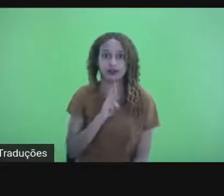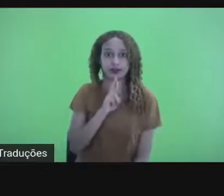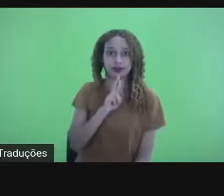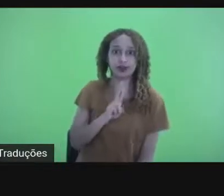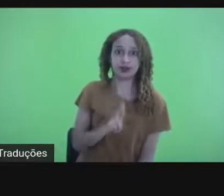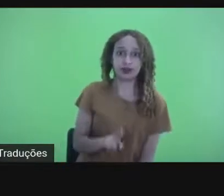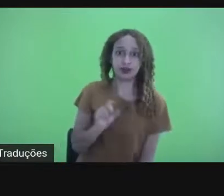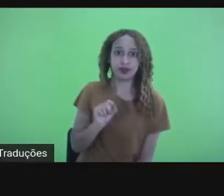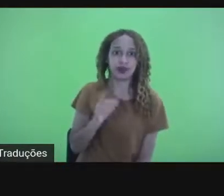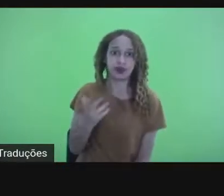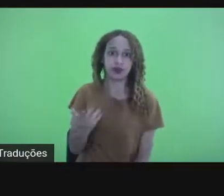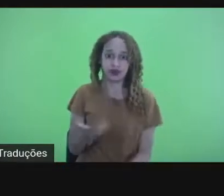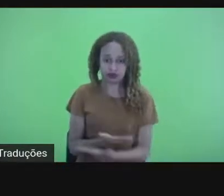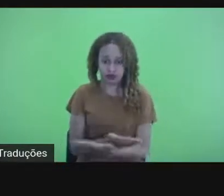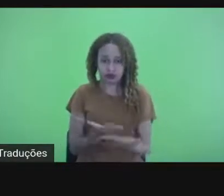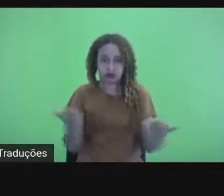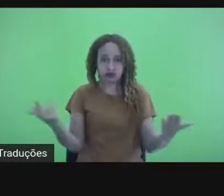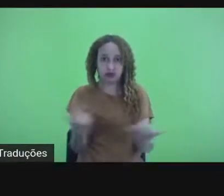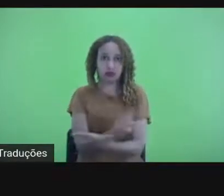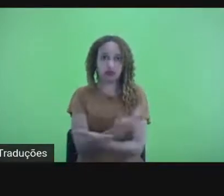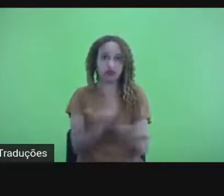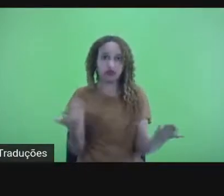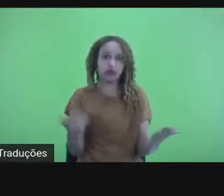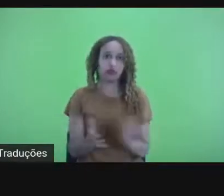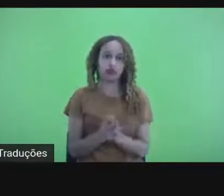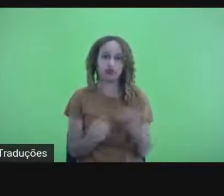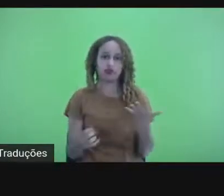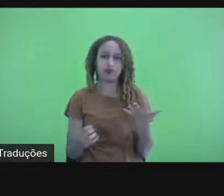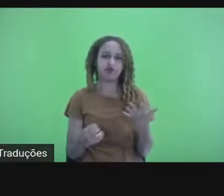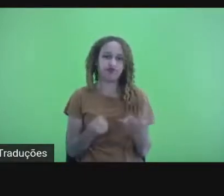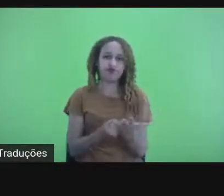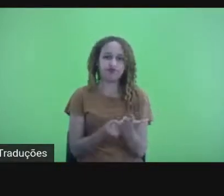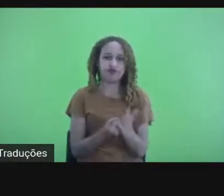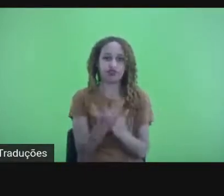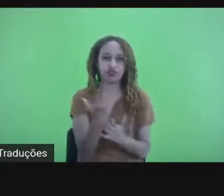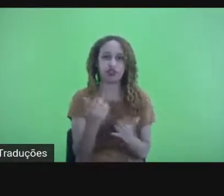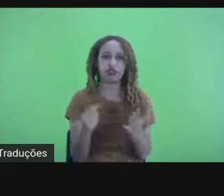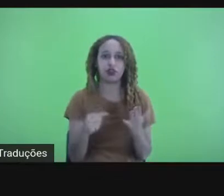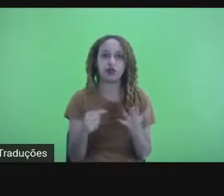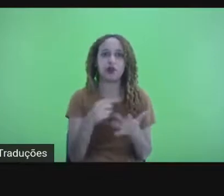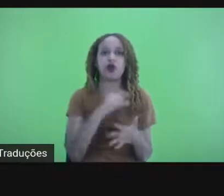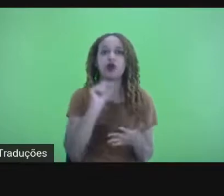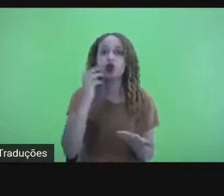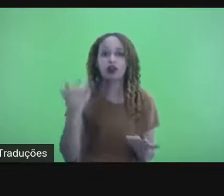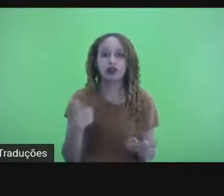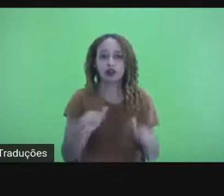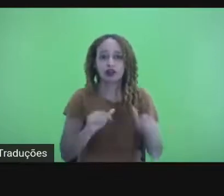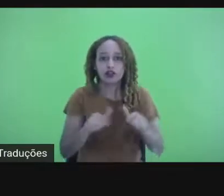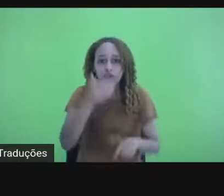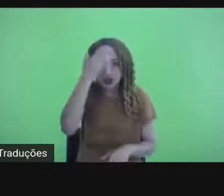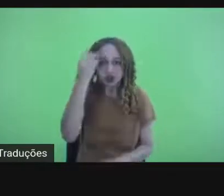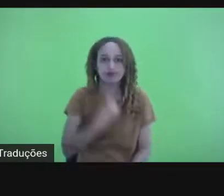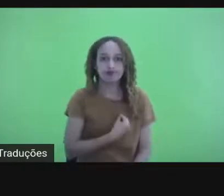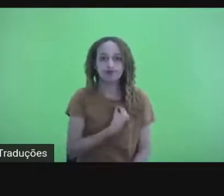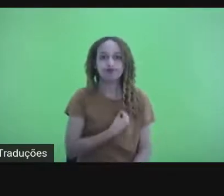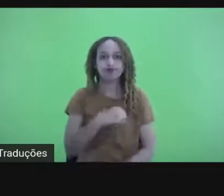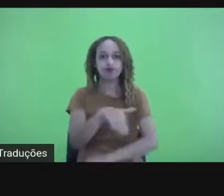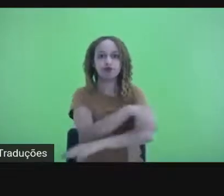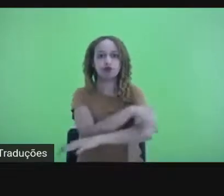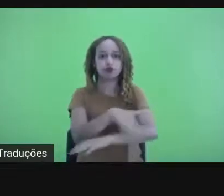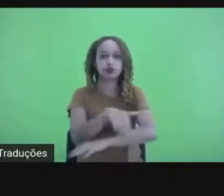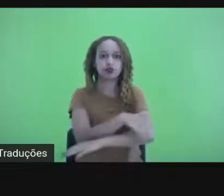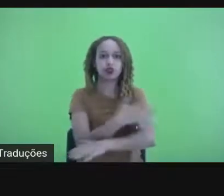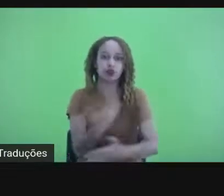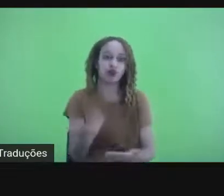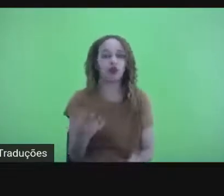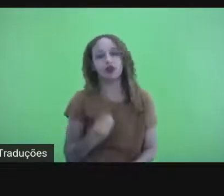sendo formadas a partir desse evento. E uma delas é a população em situação de rua e a população que